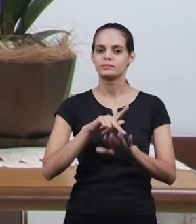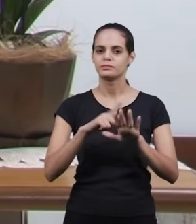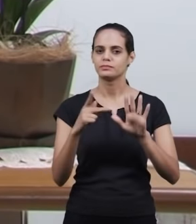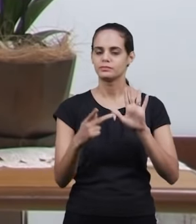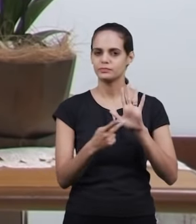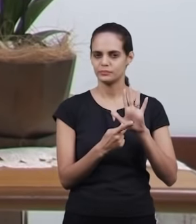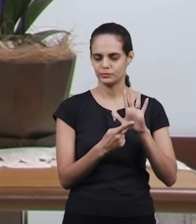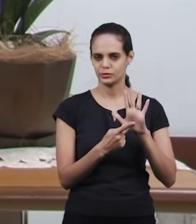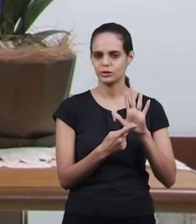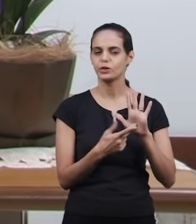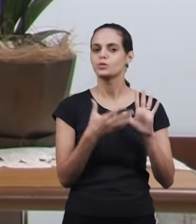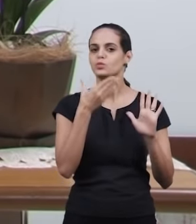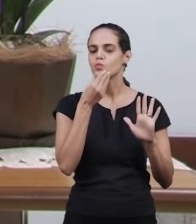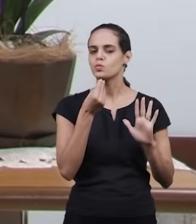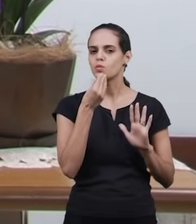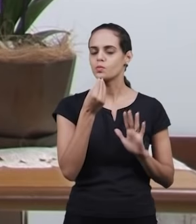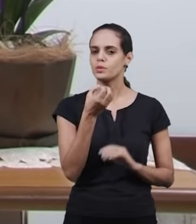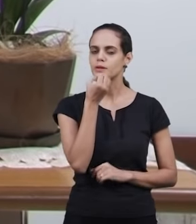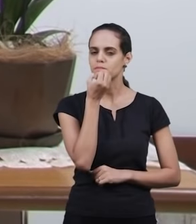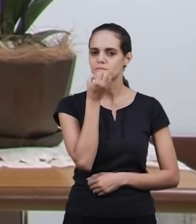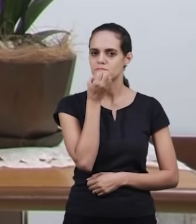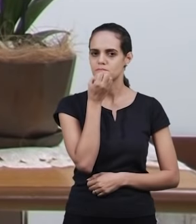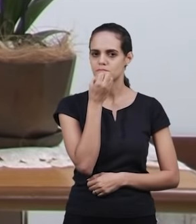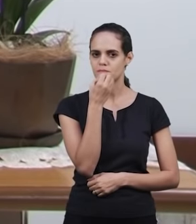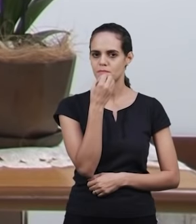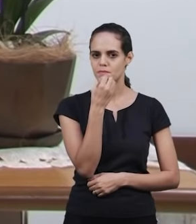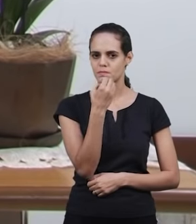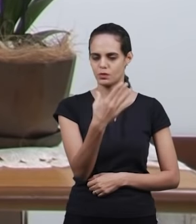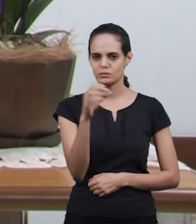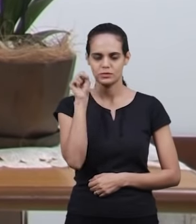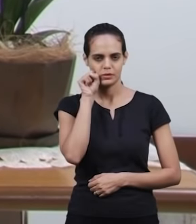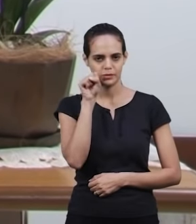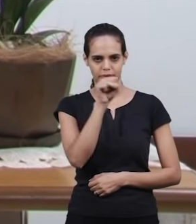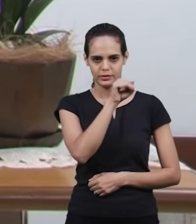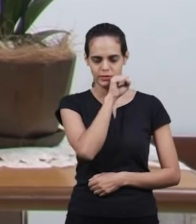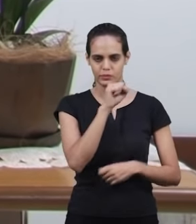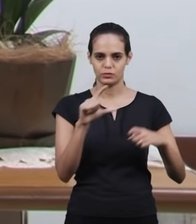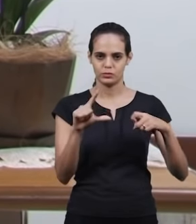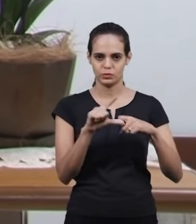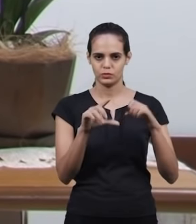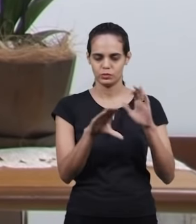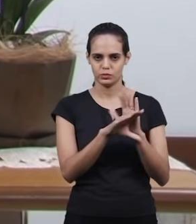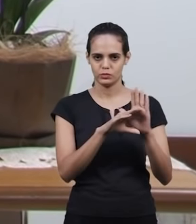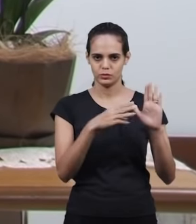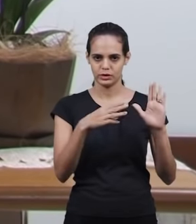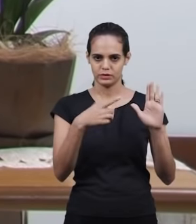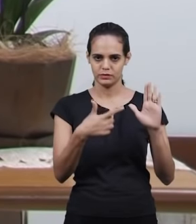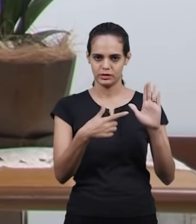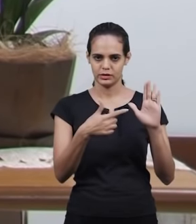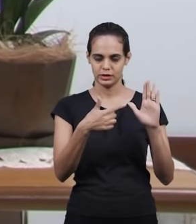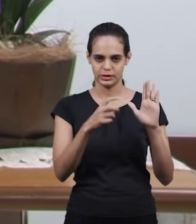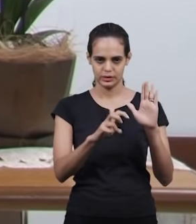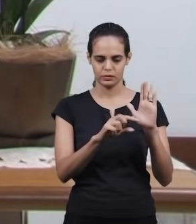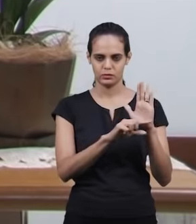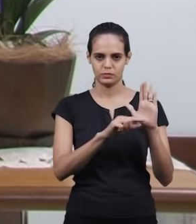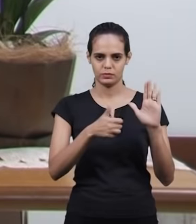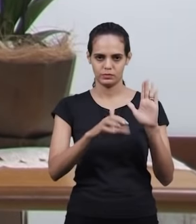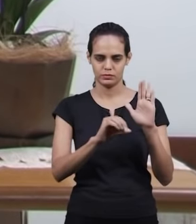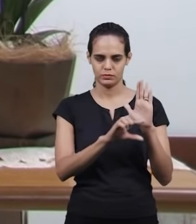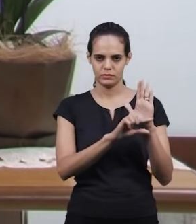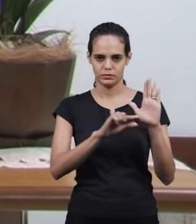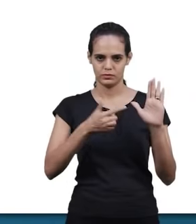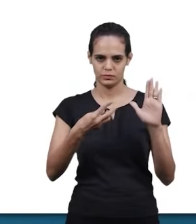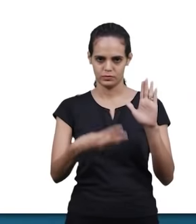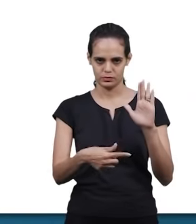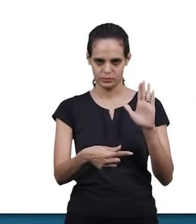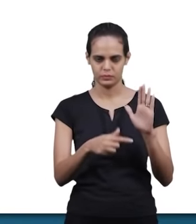a parábola do bom samaritano no Evangelho de Lucas, capítulo 10, dos versos 25 ao 37. E temos então a nossa primeira